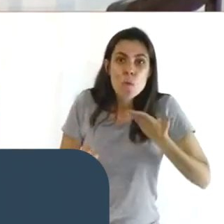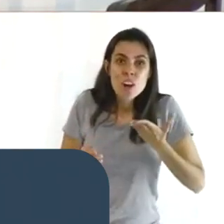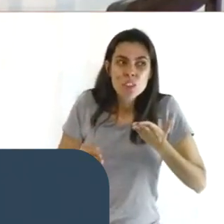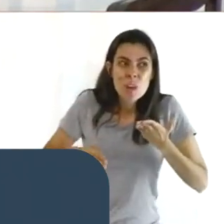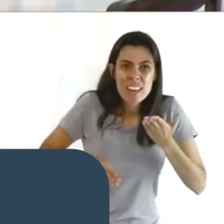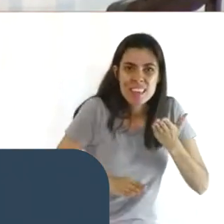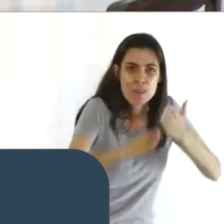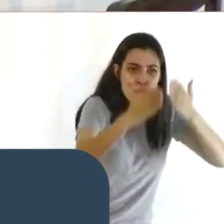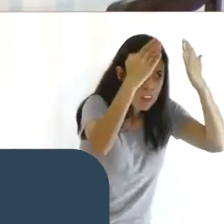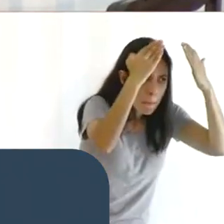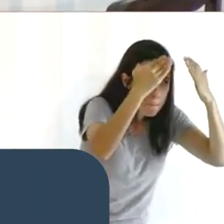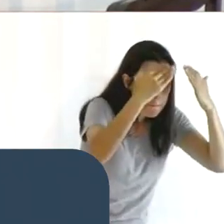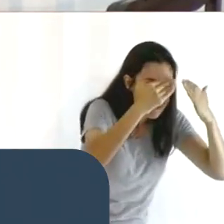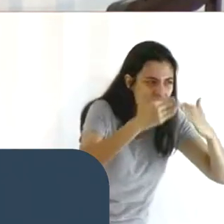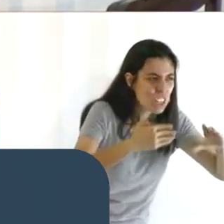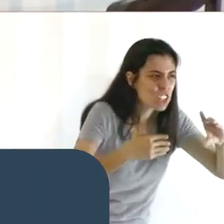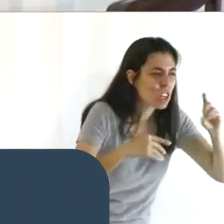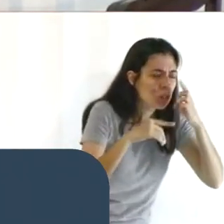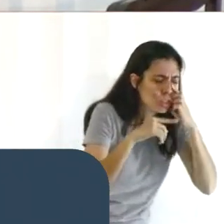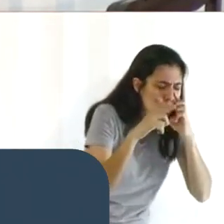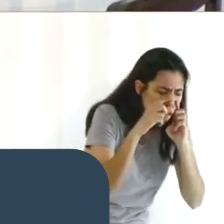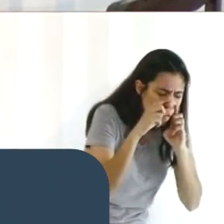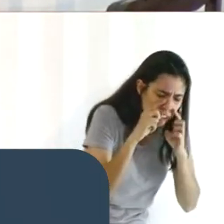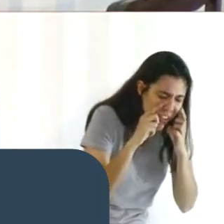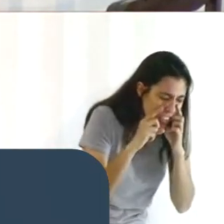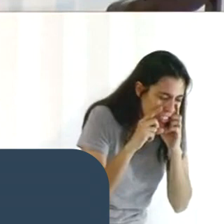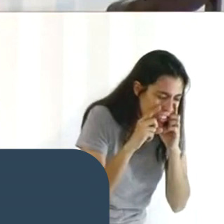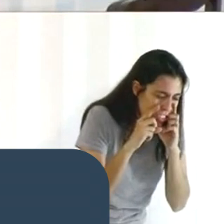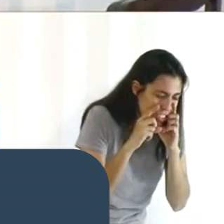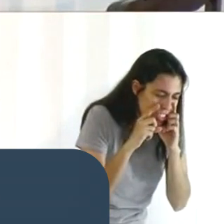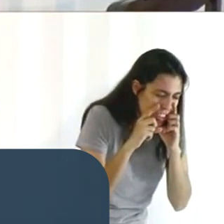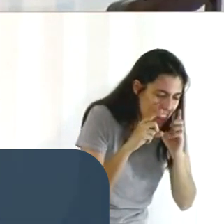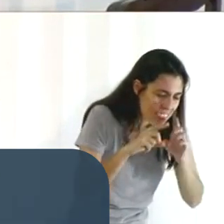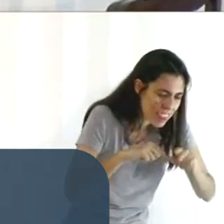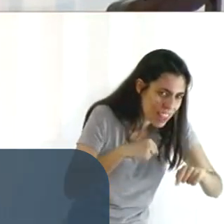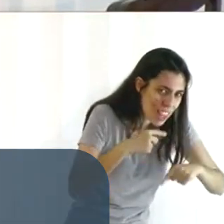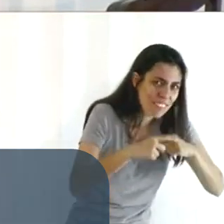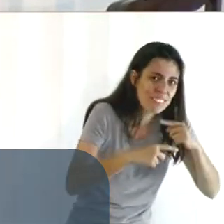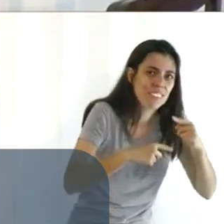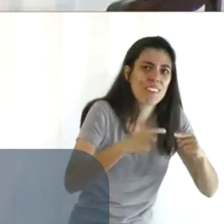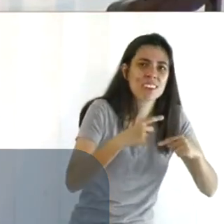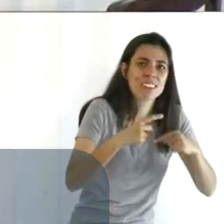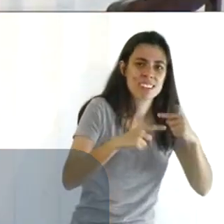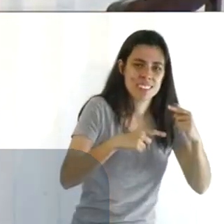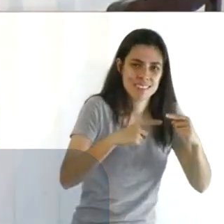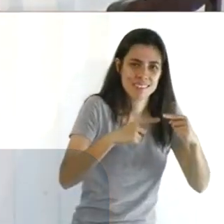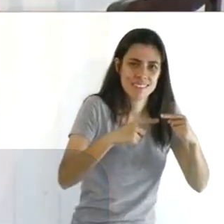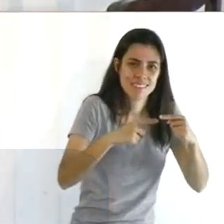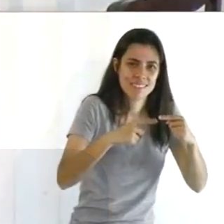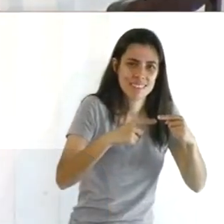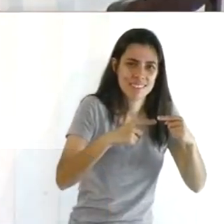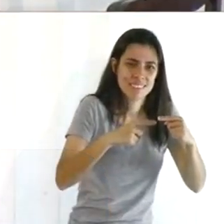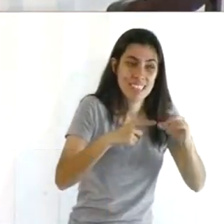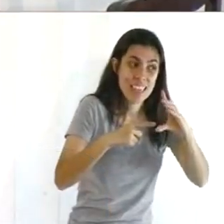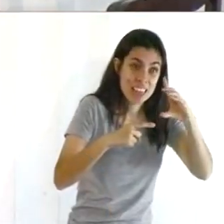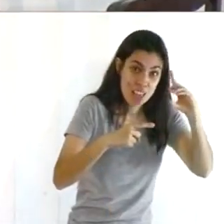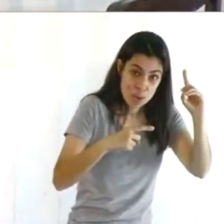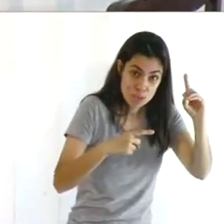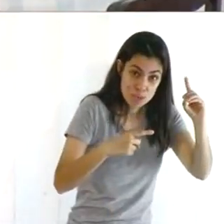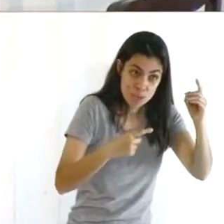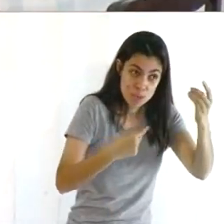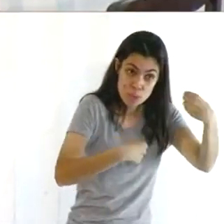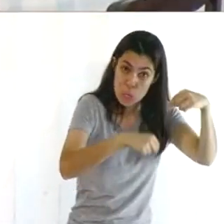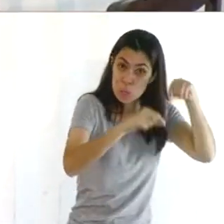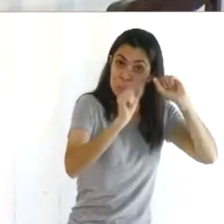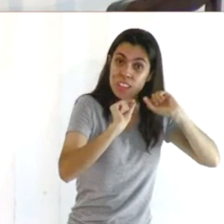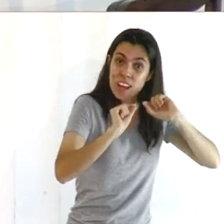você não pode sair da presença de Deus como você entrou aqui. Porque se você falar assim: pastor, foi mais um